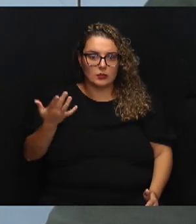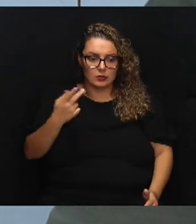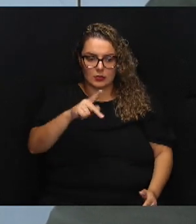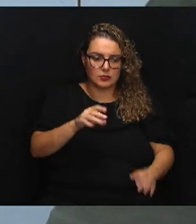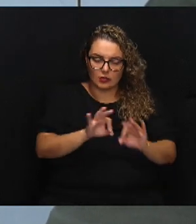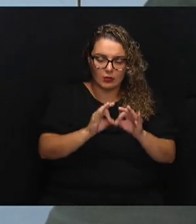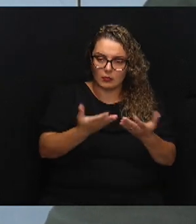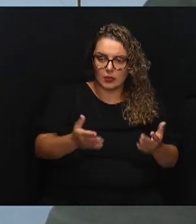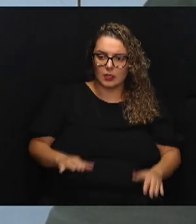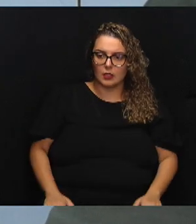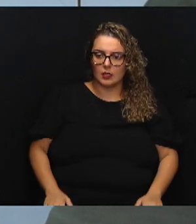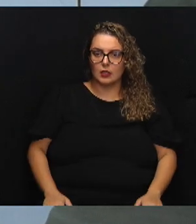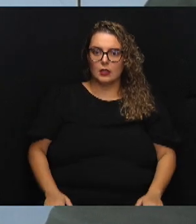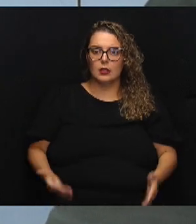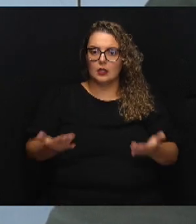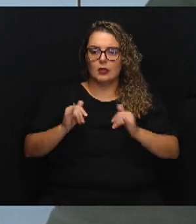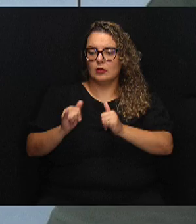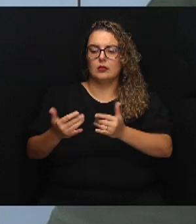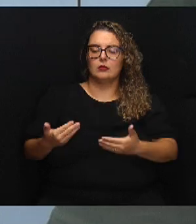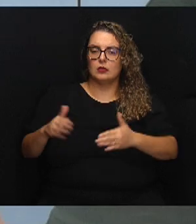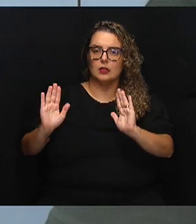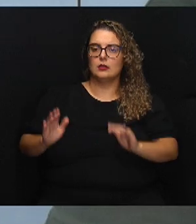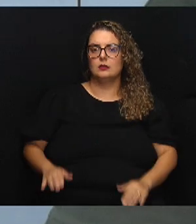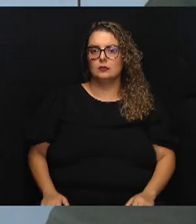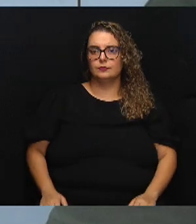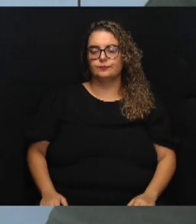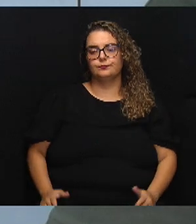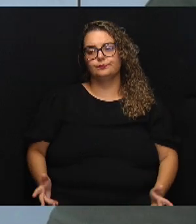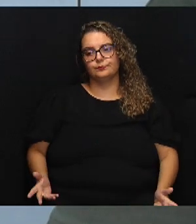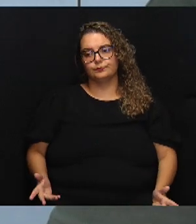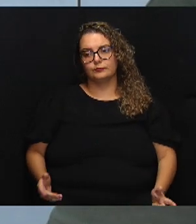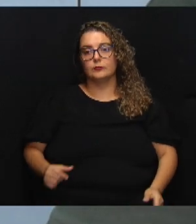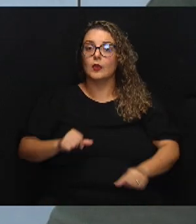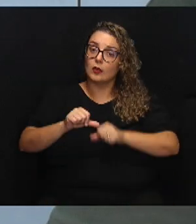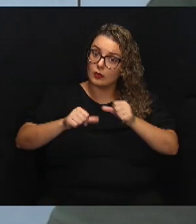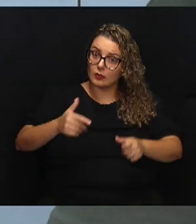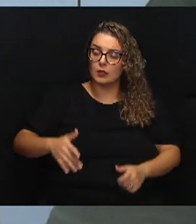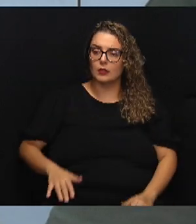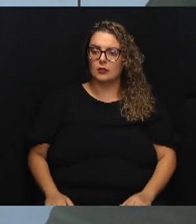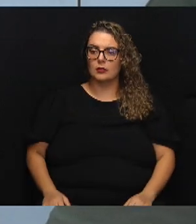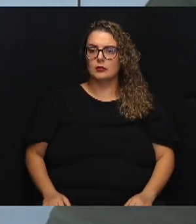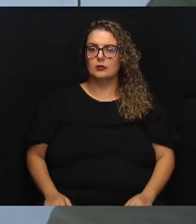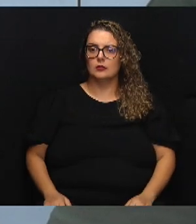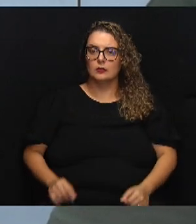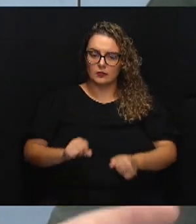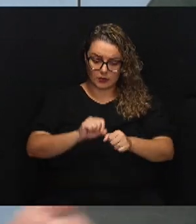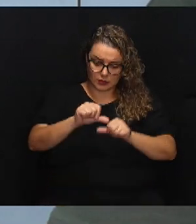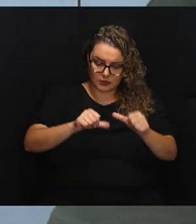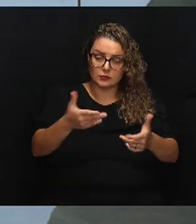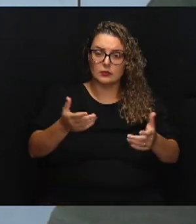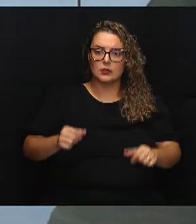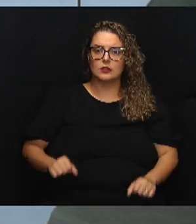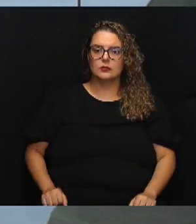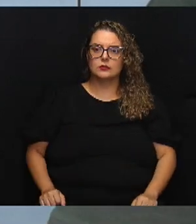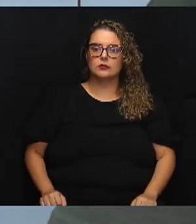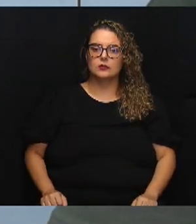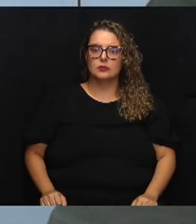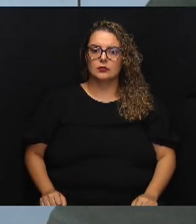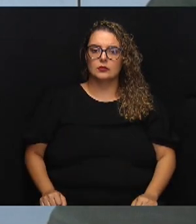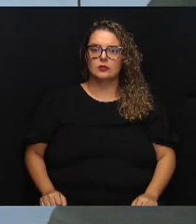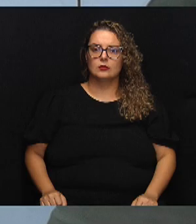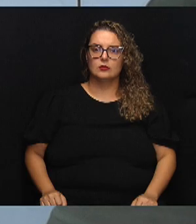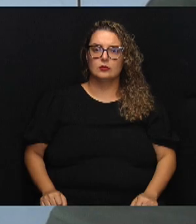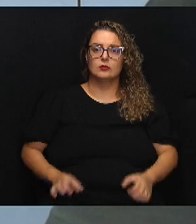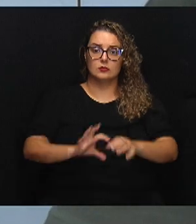família, e agora você vai abandonar ele para trás? Aí vamos fazer o inverso então. Vamos fazer o inverso para ver, vou deixar você no meio